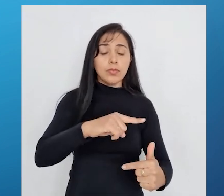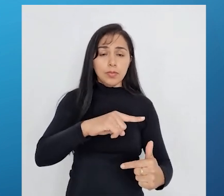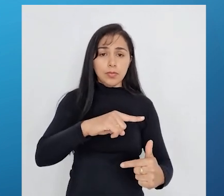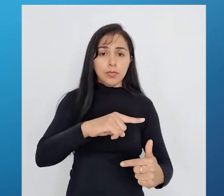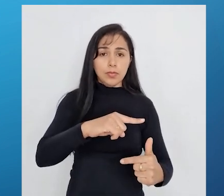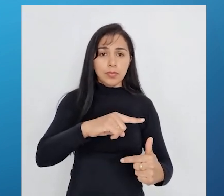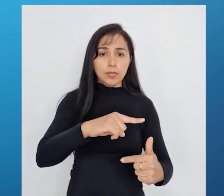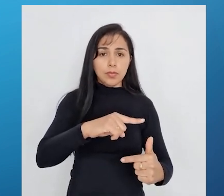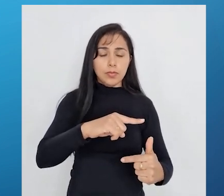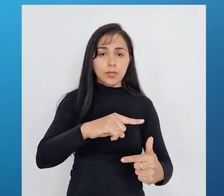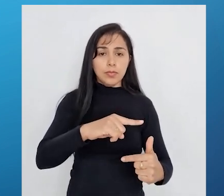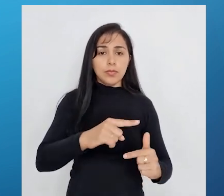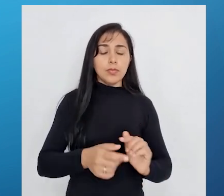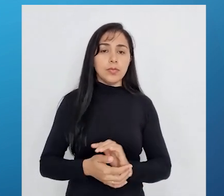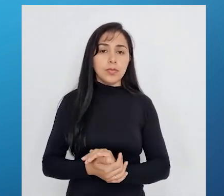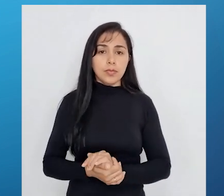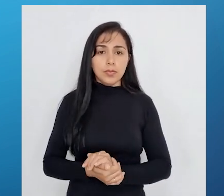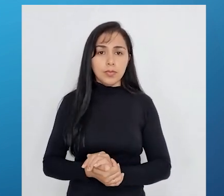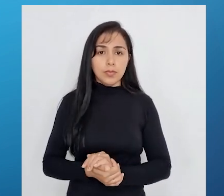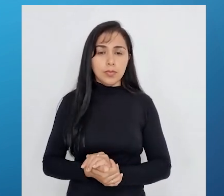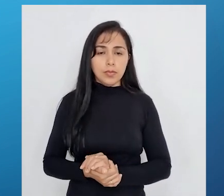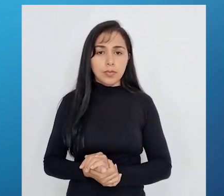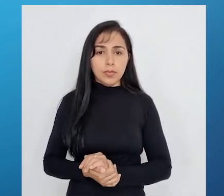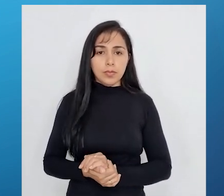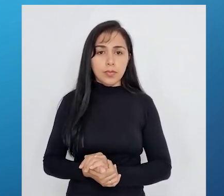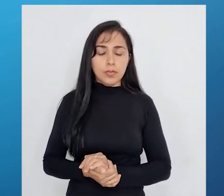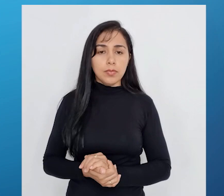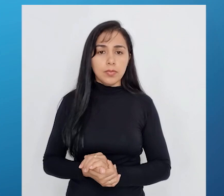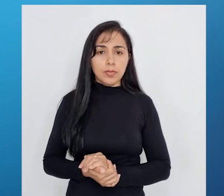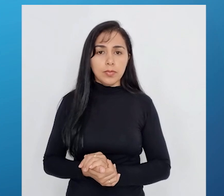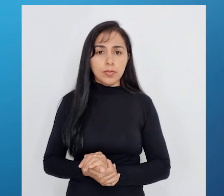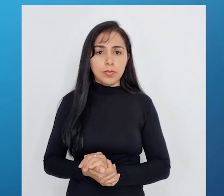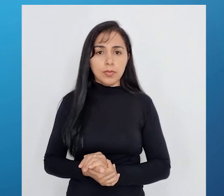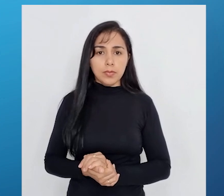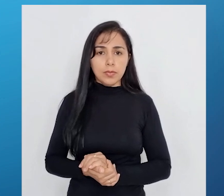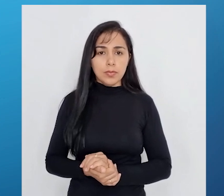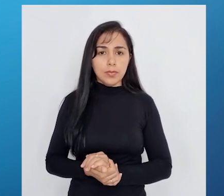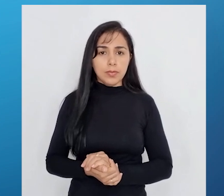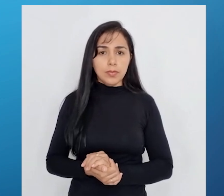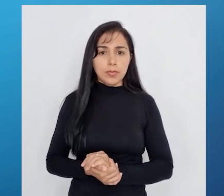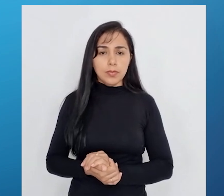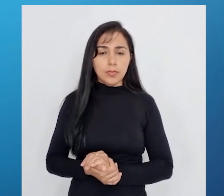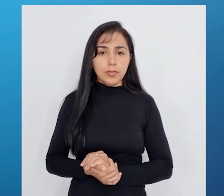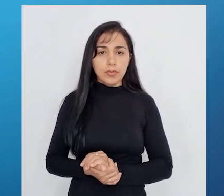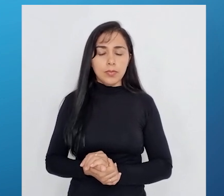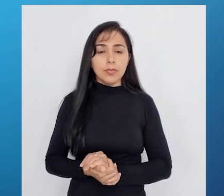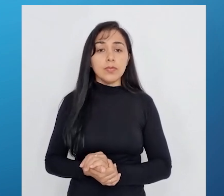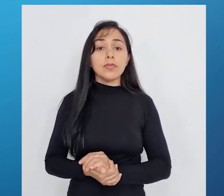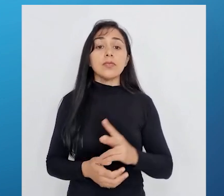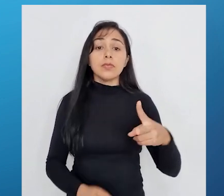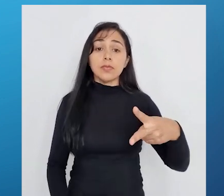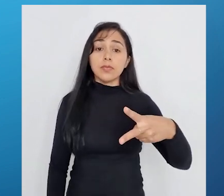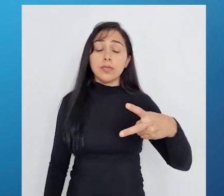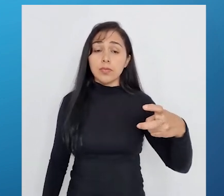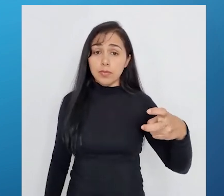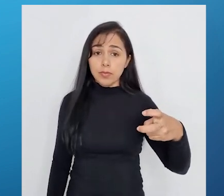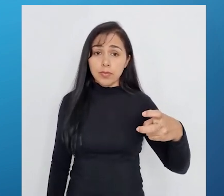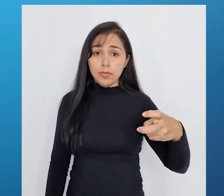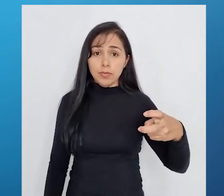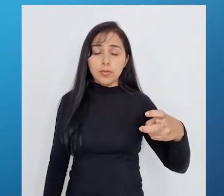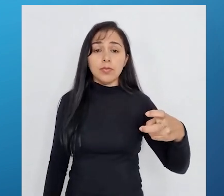3x menos 2 sobre 2, que vai ser